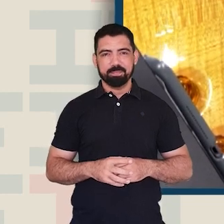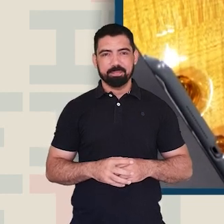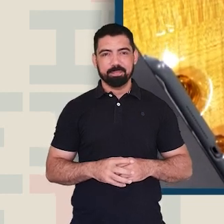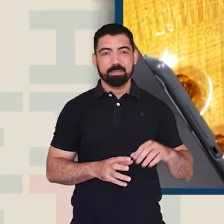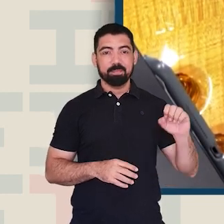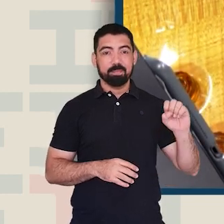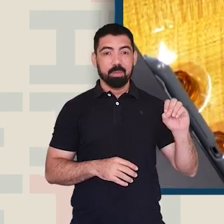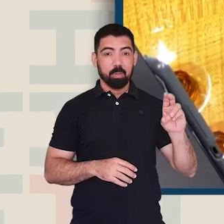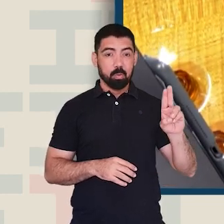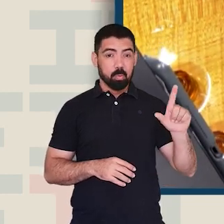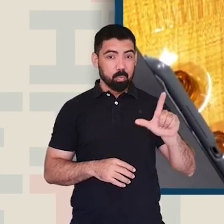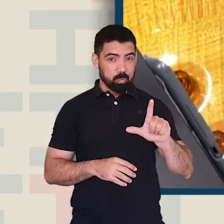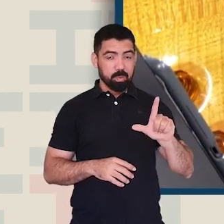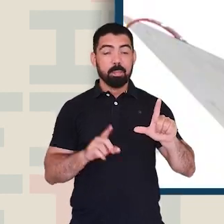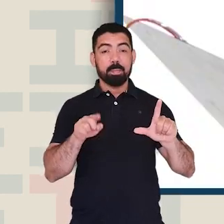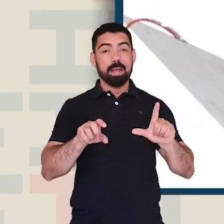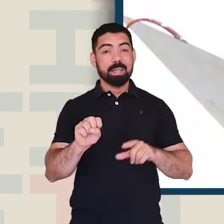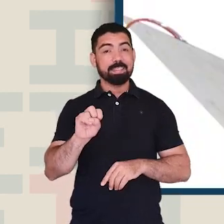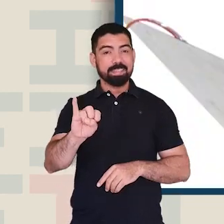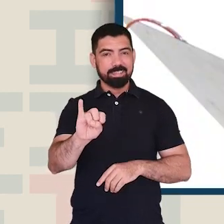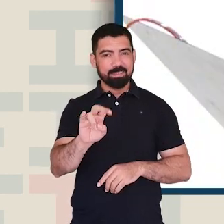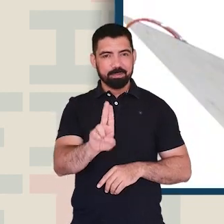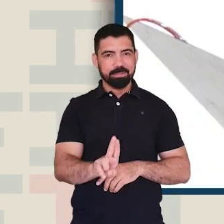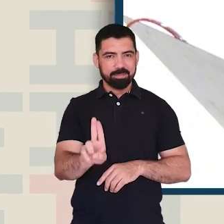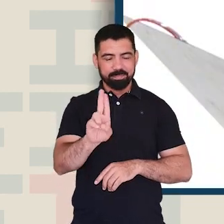Escala Sol, fazer ela no tom de Si.